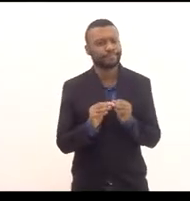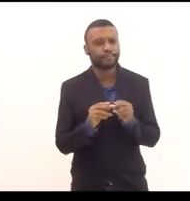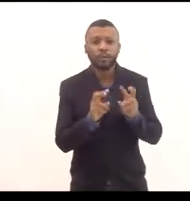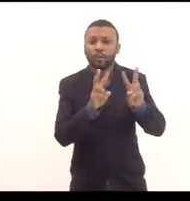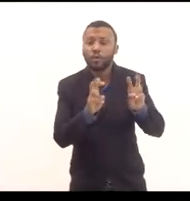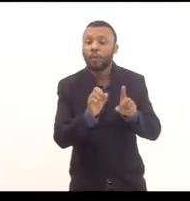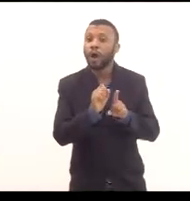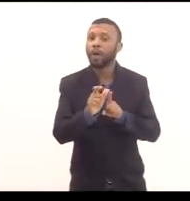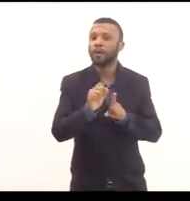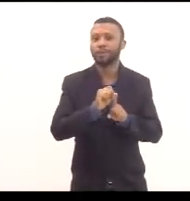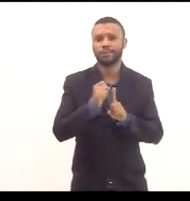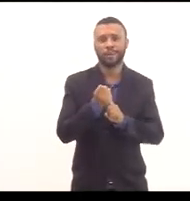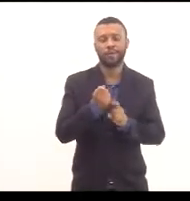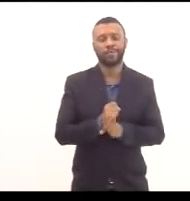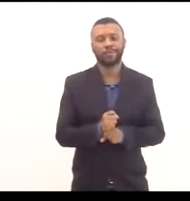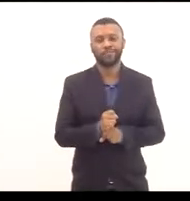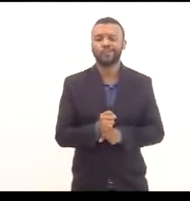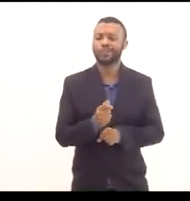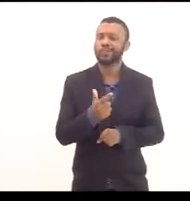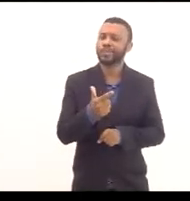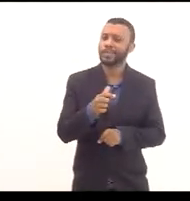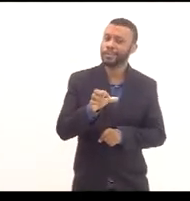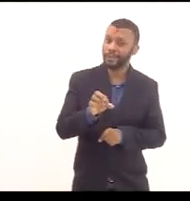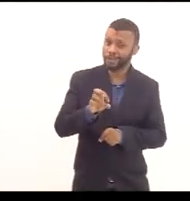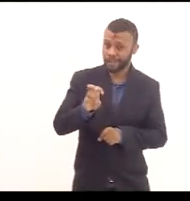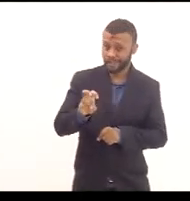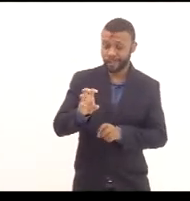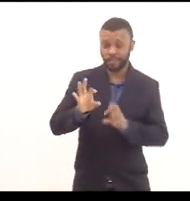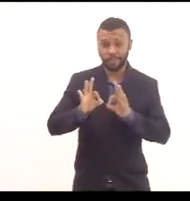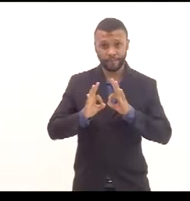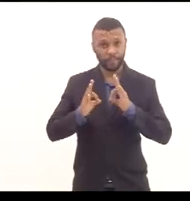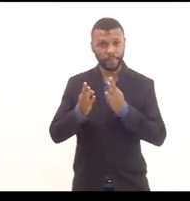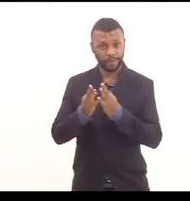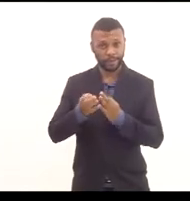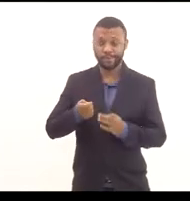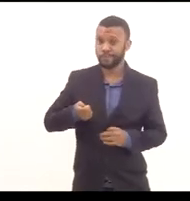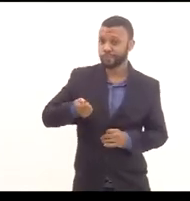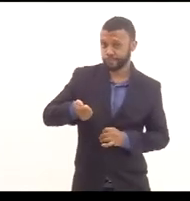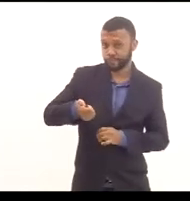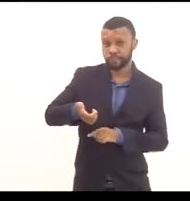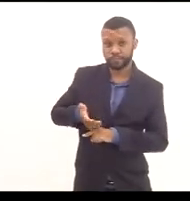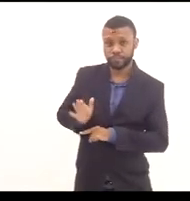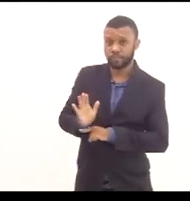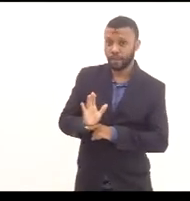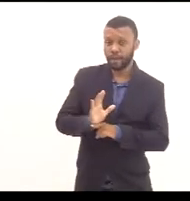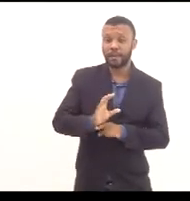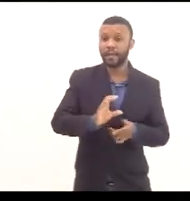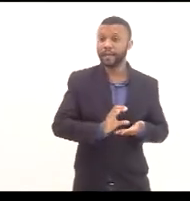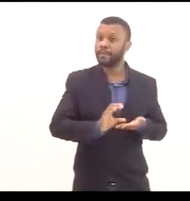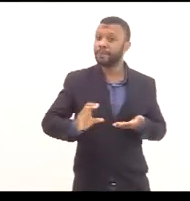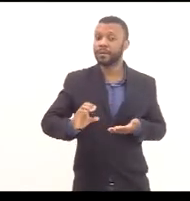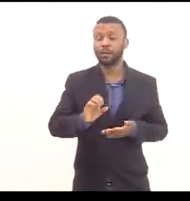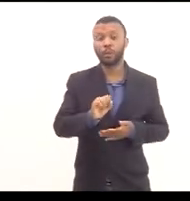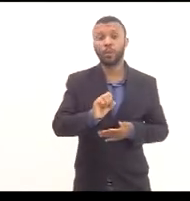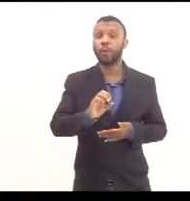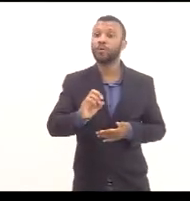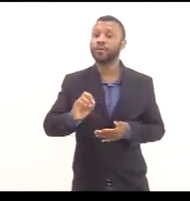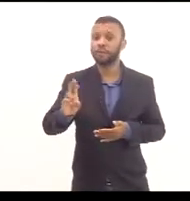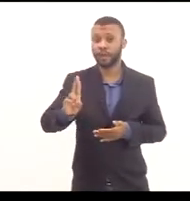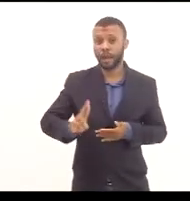bem ou mal 295 famílias foram beneficiadas e recebemos r$ 800